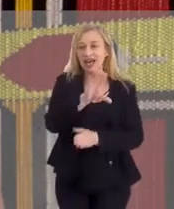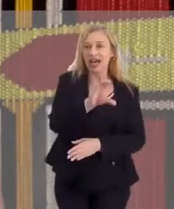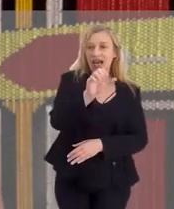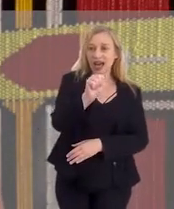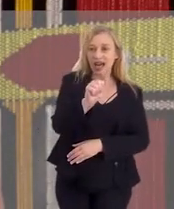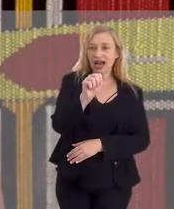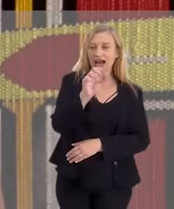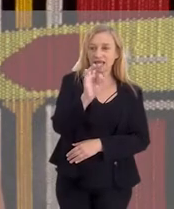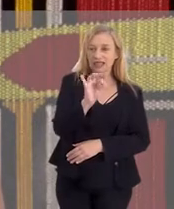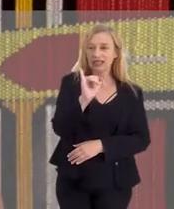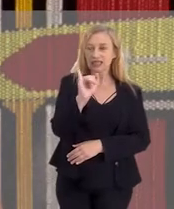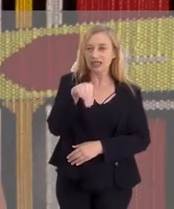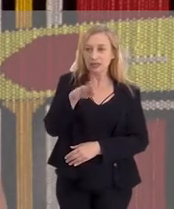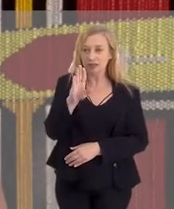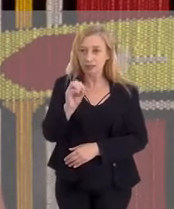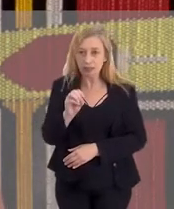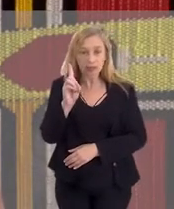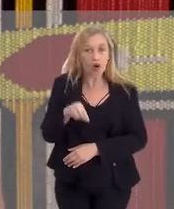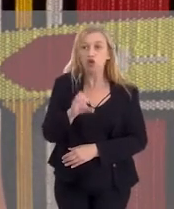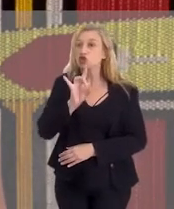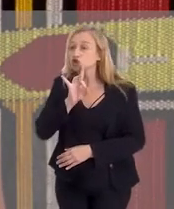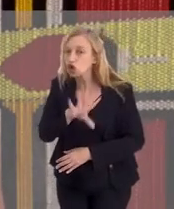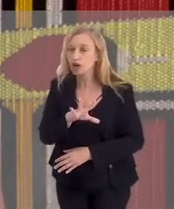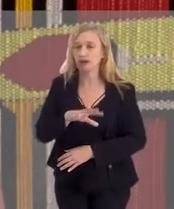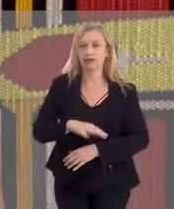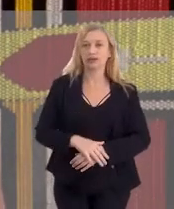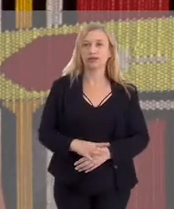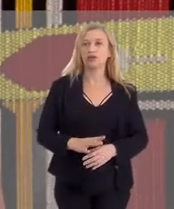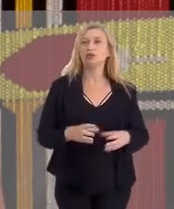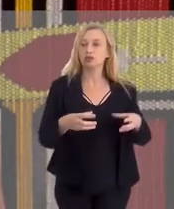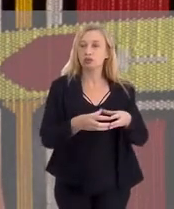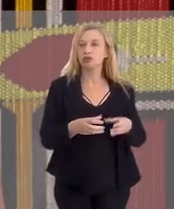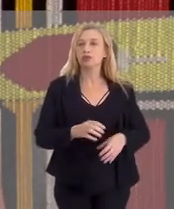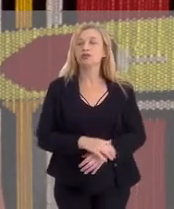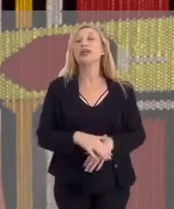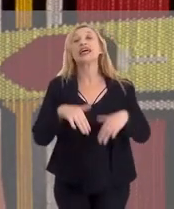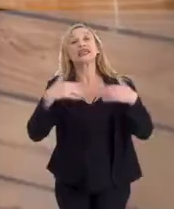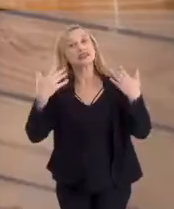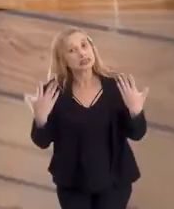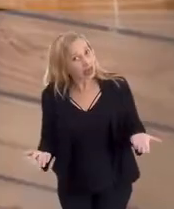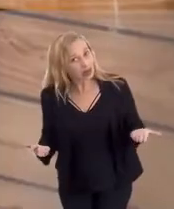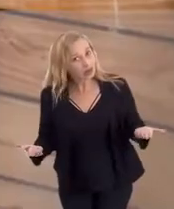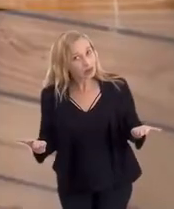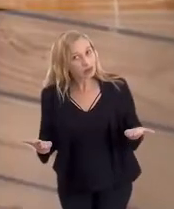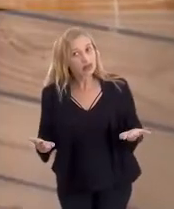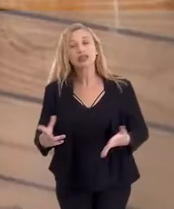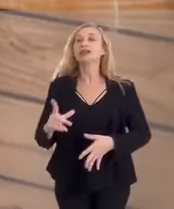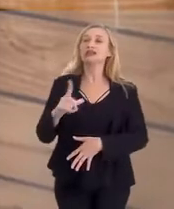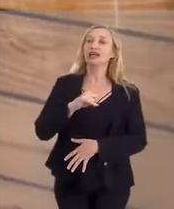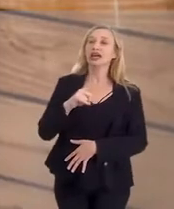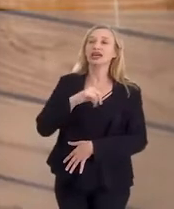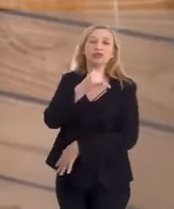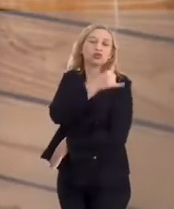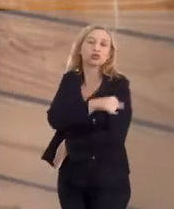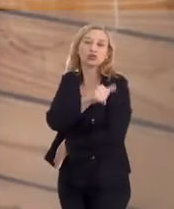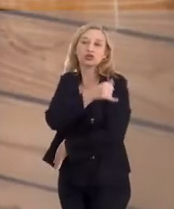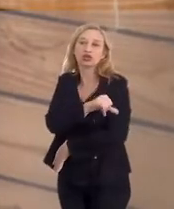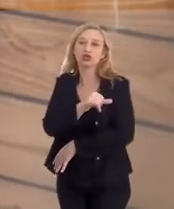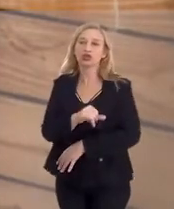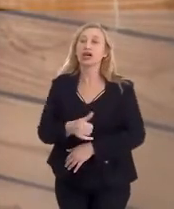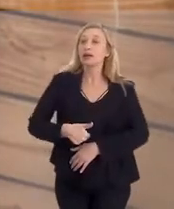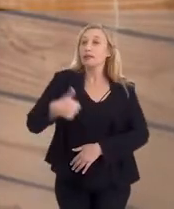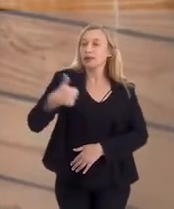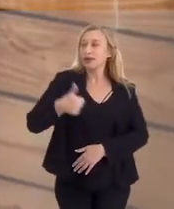catimbó feita justamente só catimbó de Jurema, só a pagelança. Então, nós teremos no